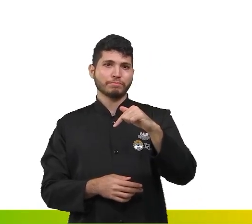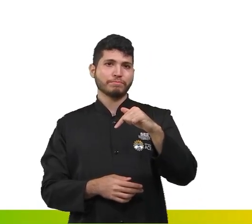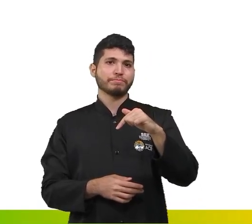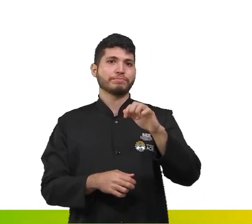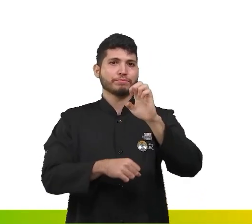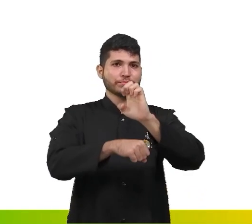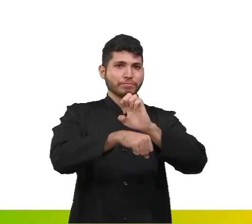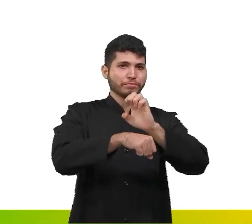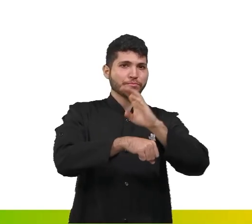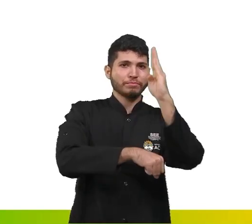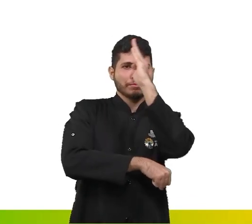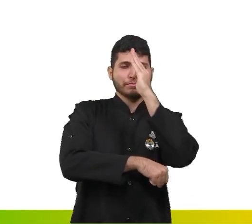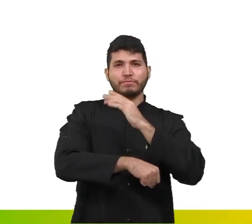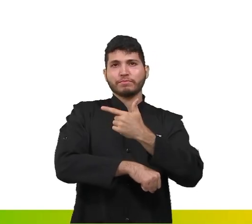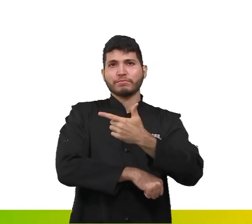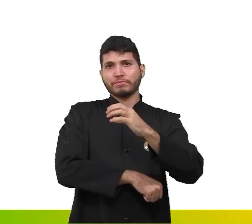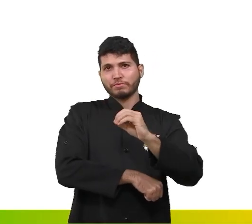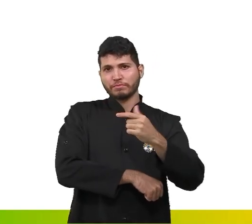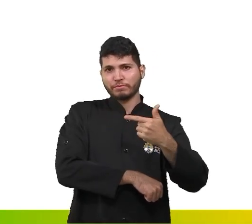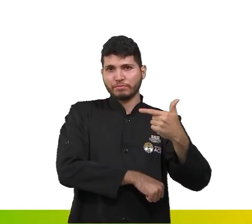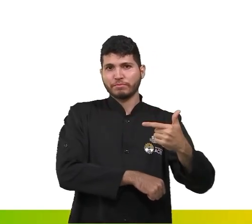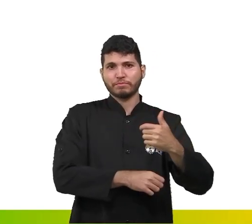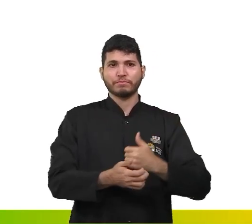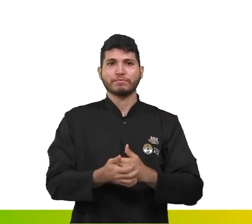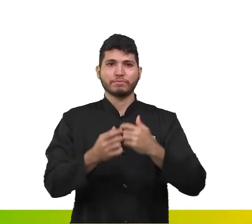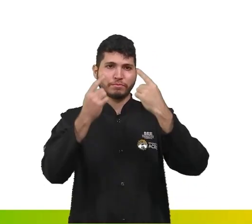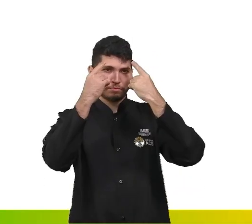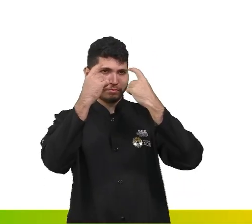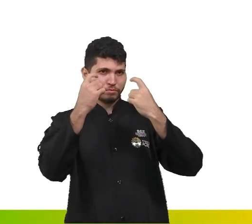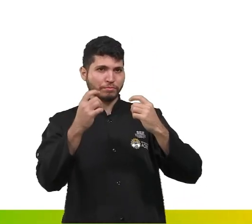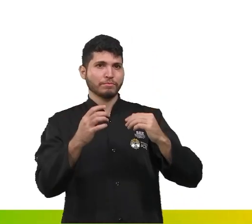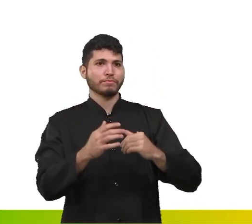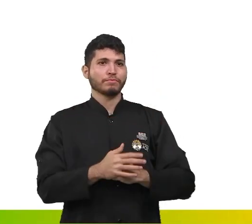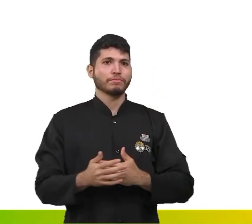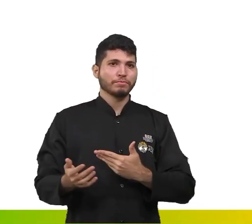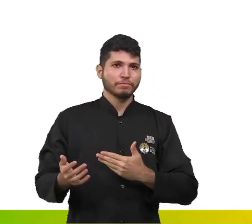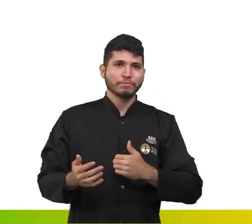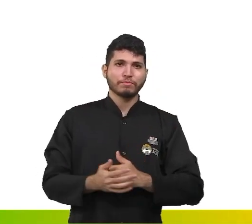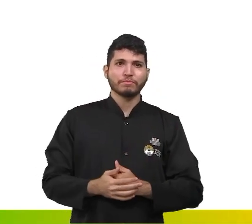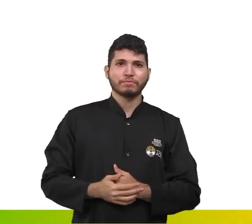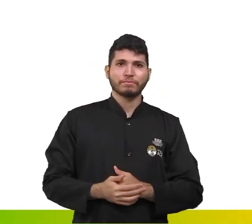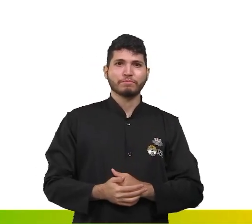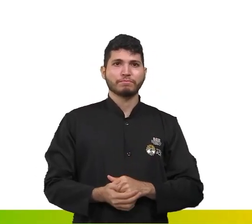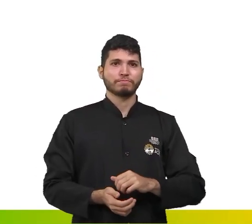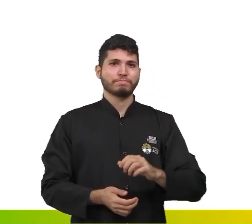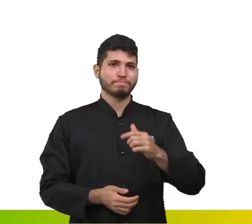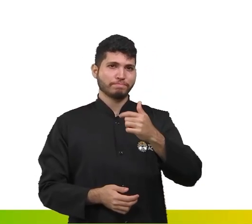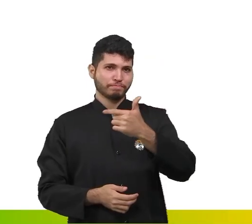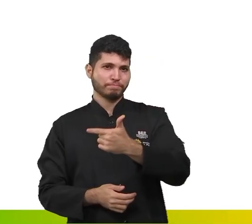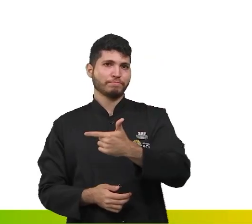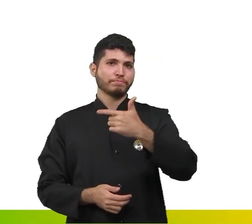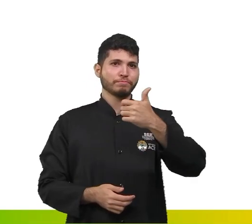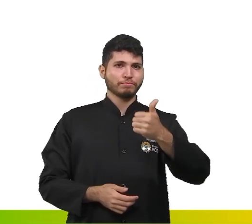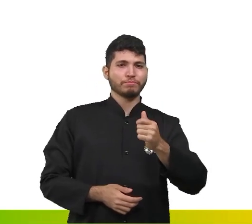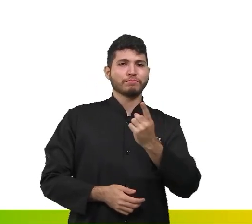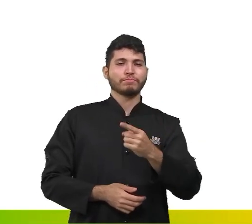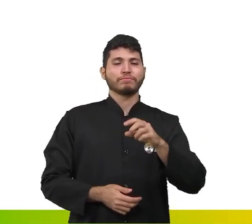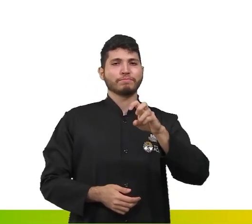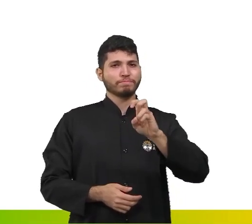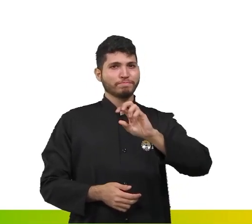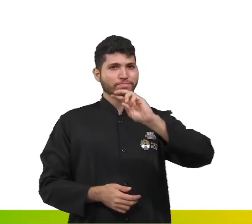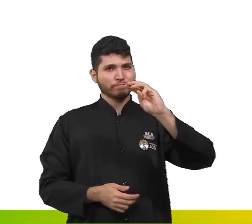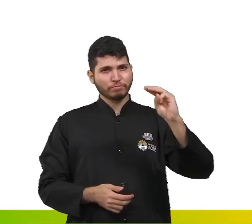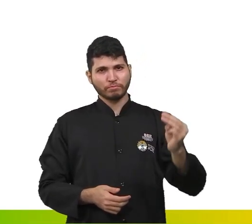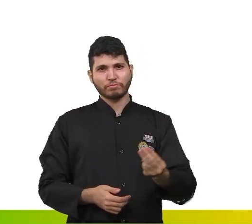Violência doméstica atinge 21,5 milhões de brasileiras. É a outra manchete.